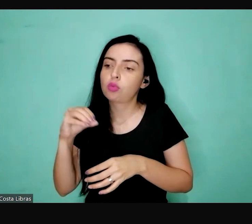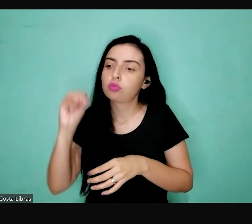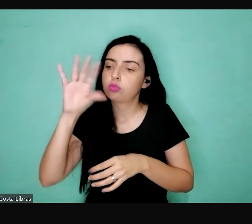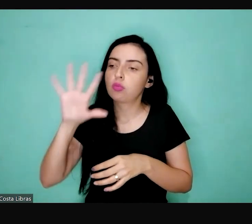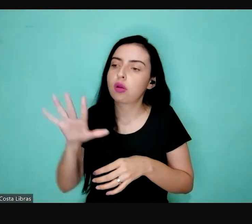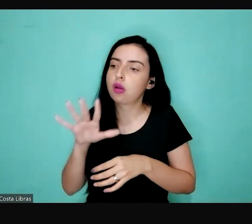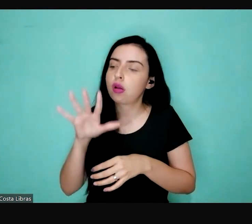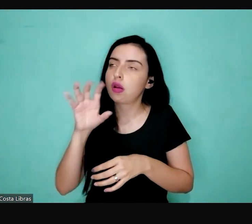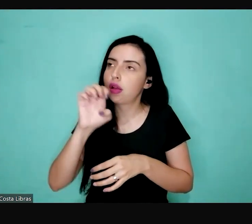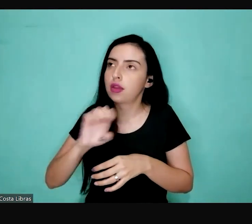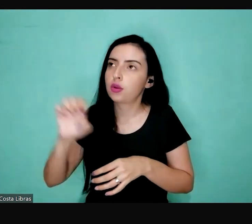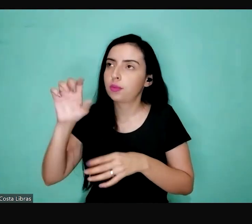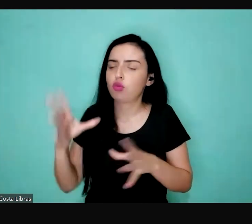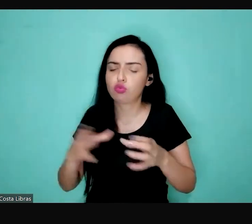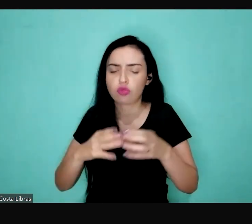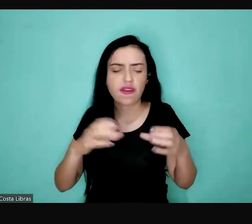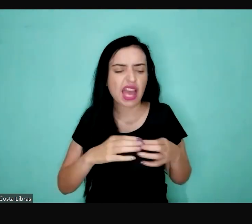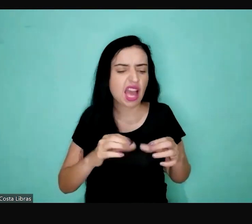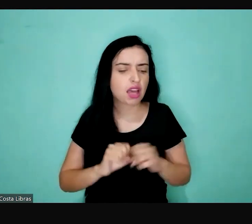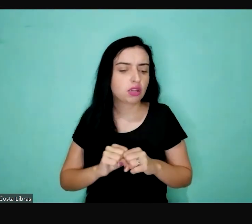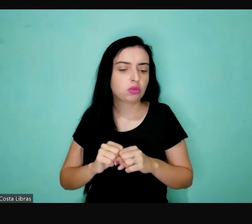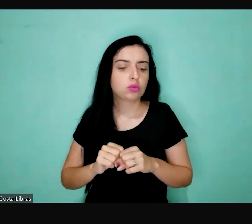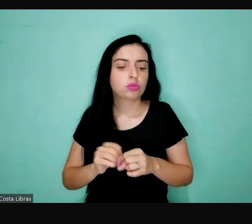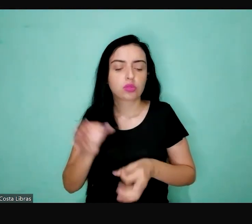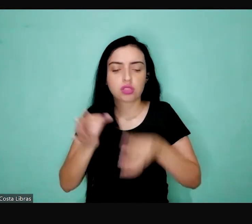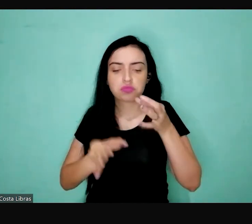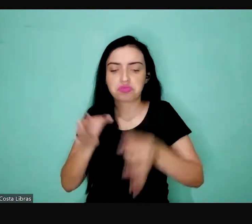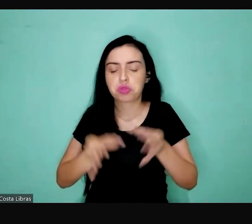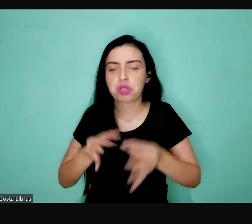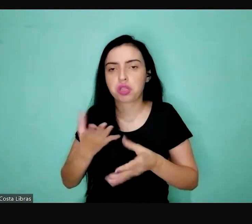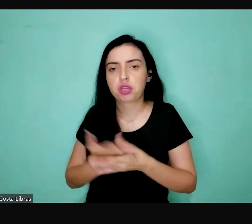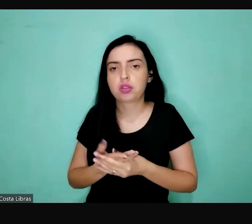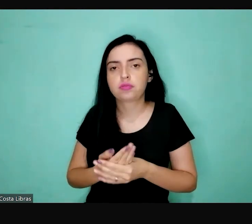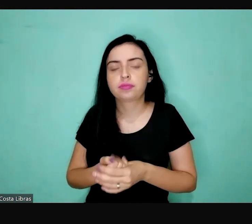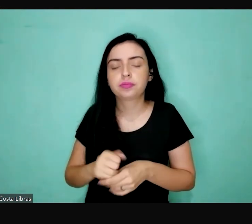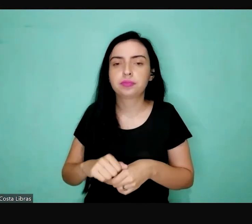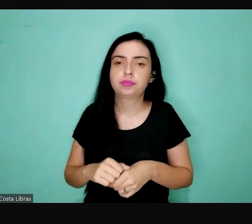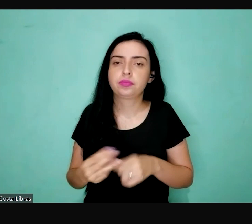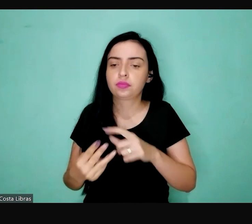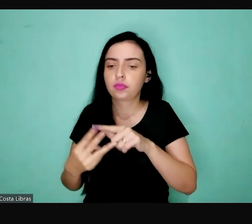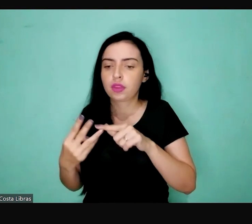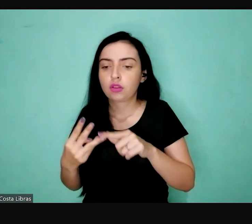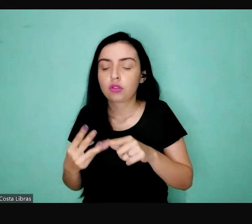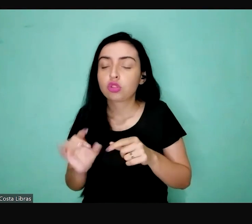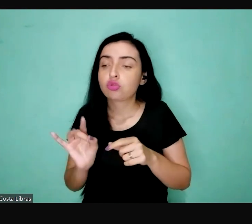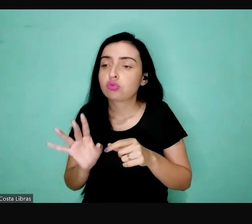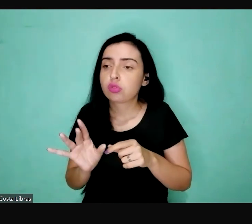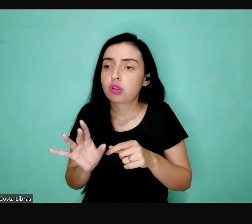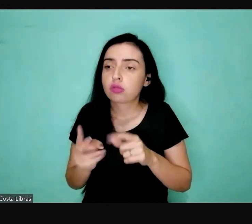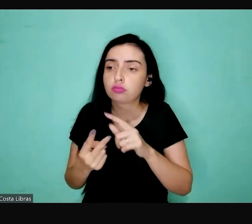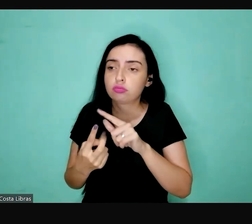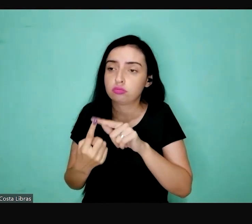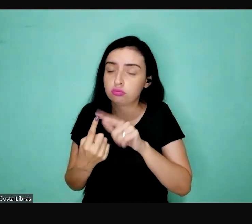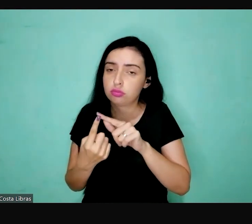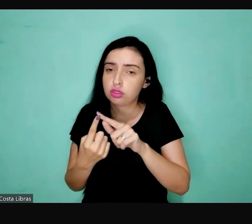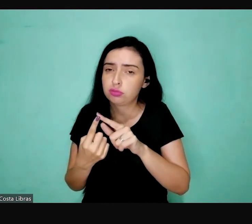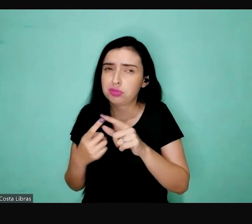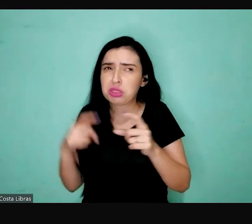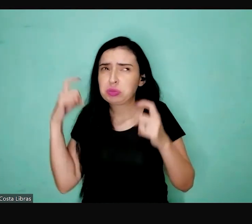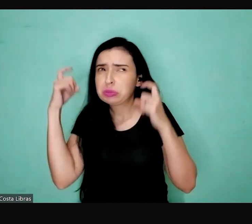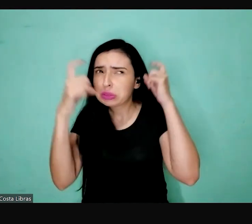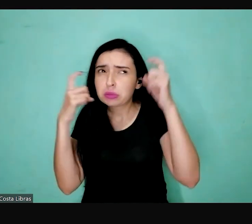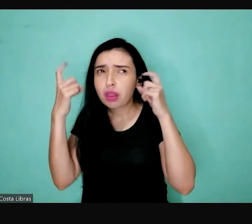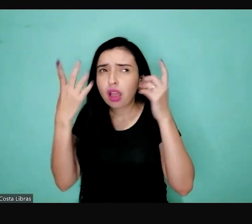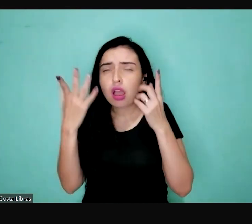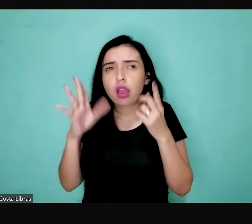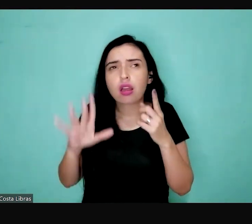Função Pública, Tribunal de Primeira Instância, o Tribunal de Cassação. Eu vou falar só de um, para não complicar demais. A